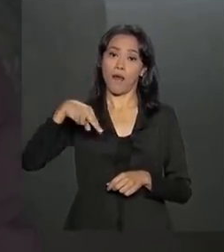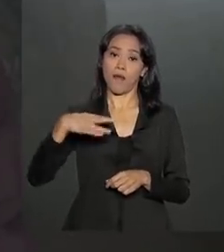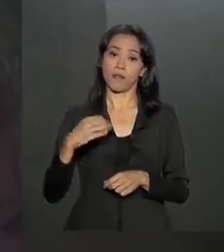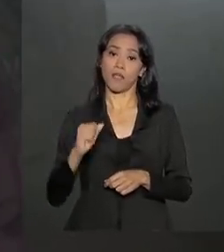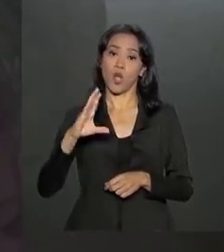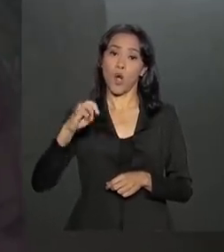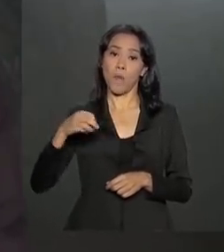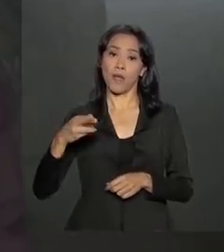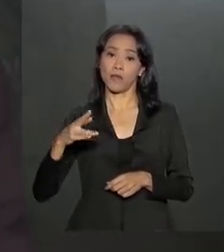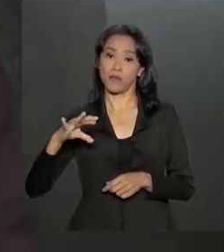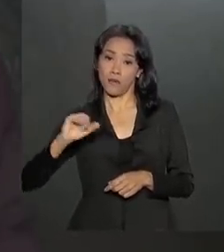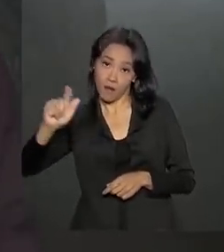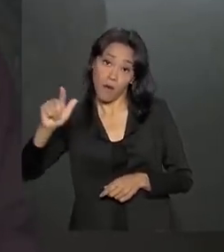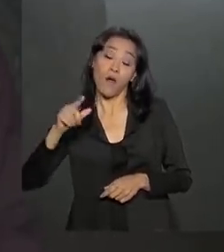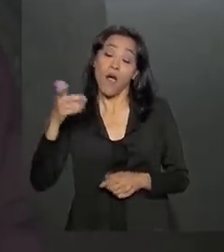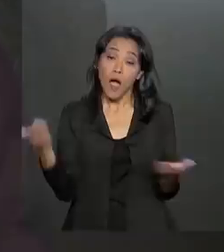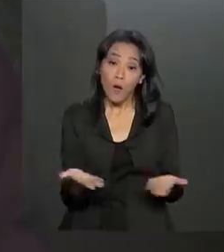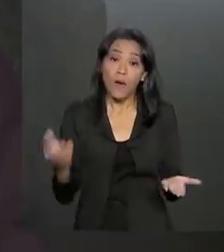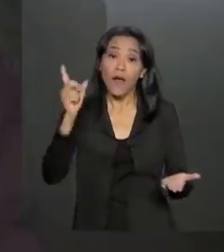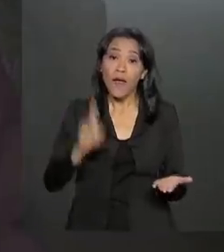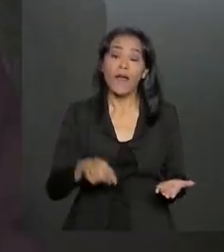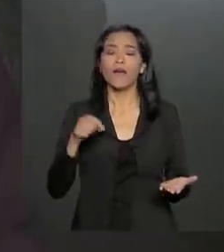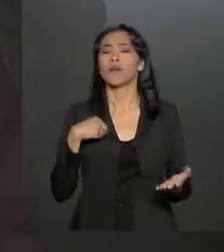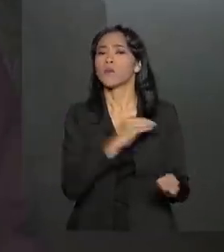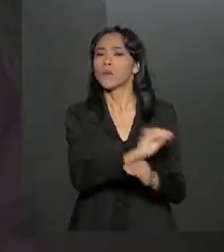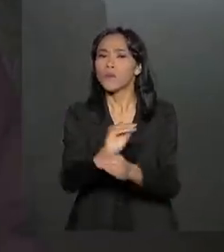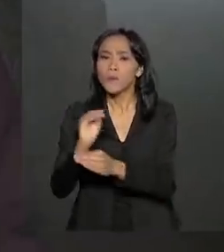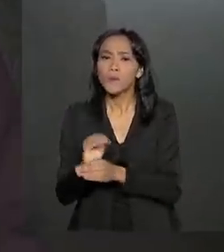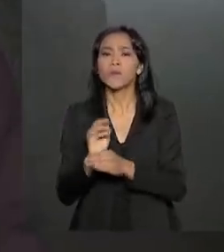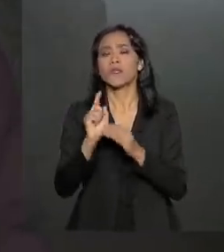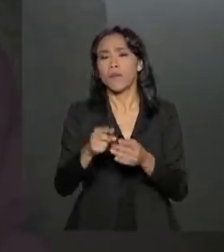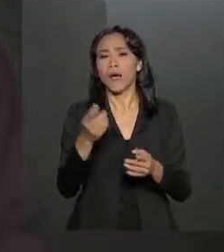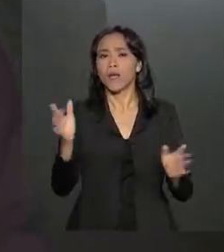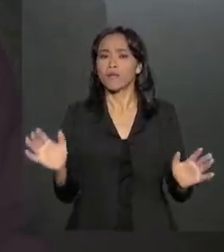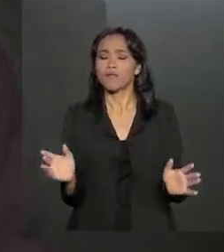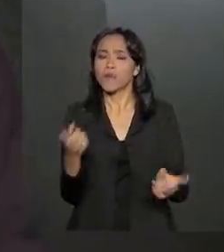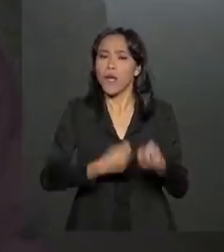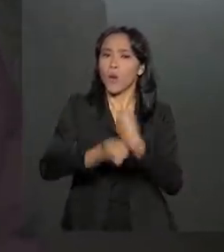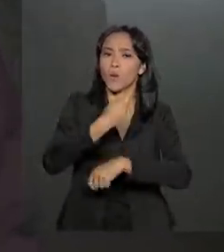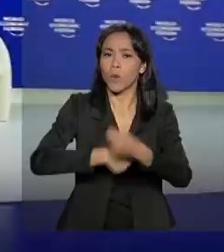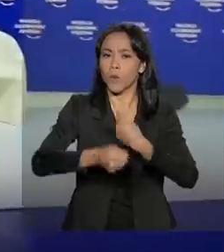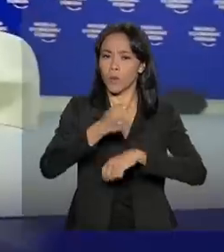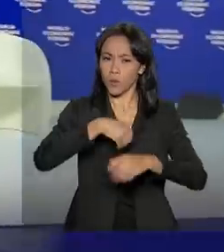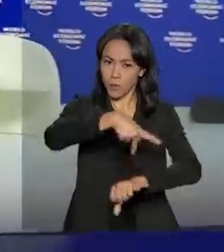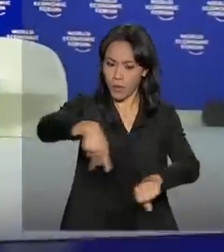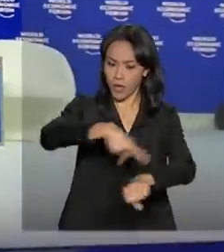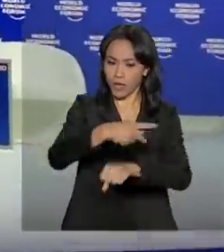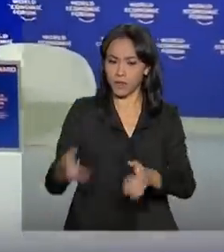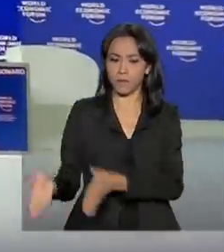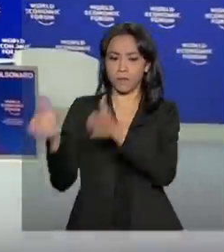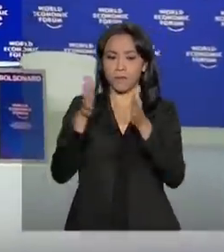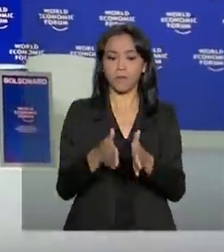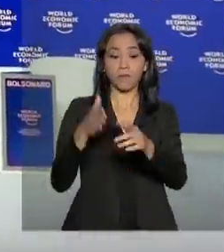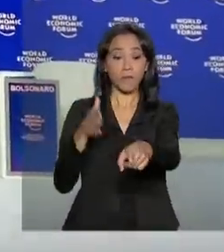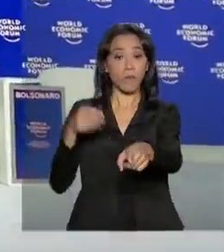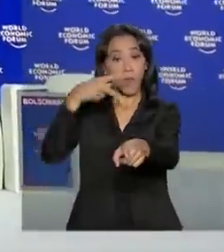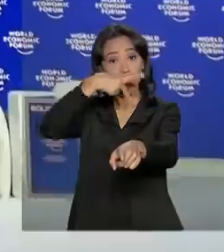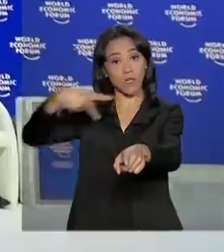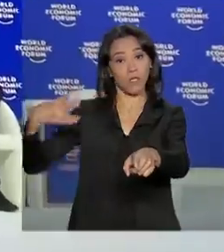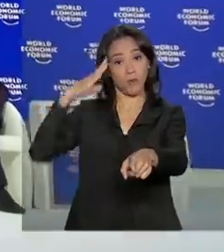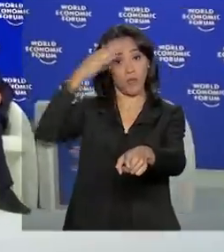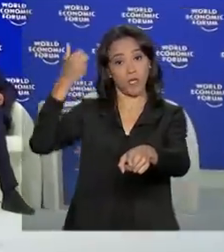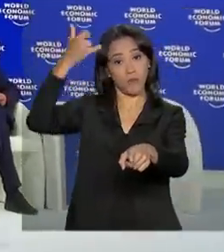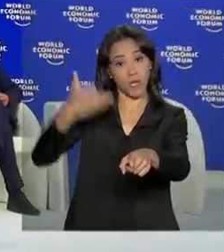aliança entre preservação e produção, gerando o desenvolvimento econômico do país. Segundo Bolsonaro, o Brasil será